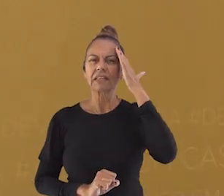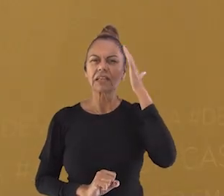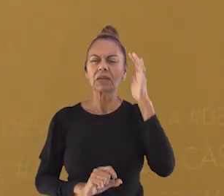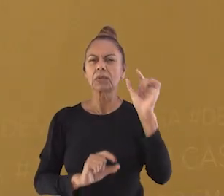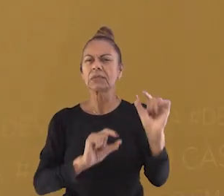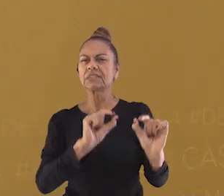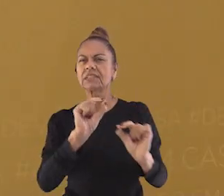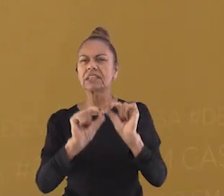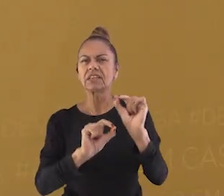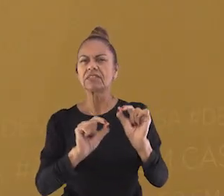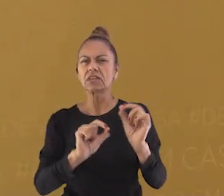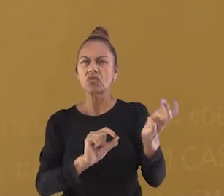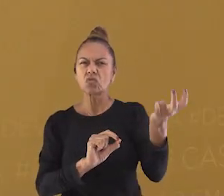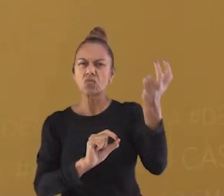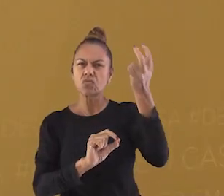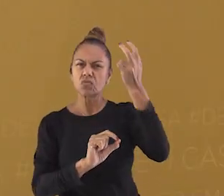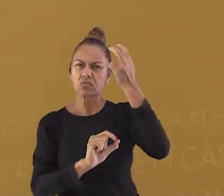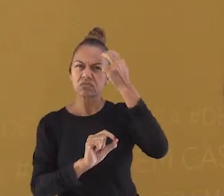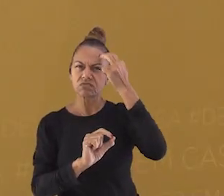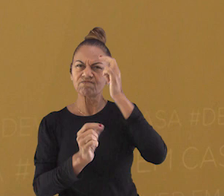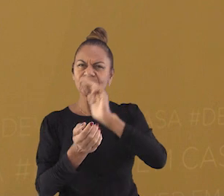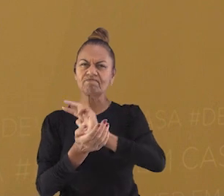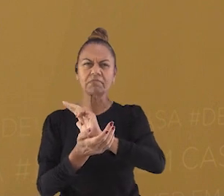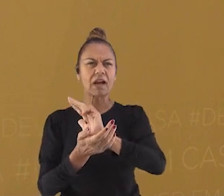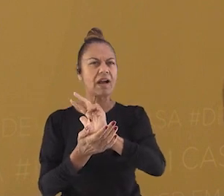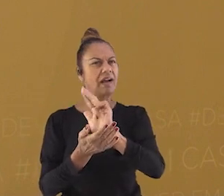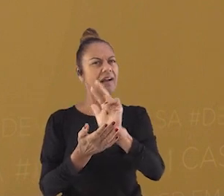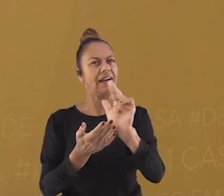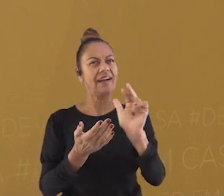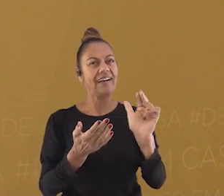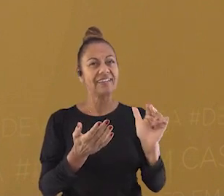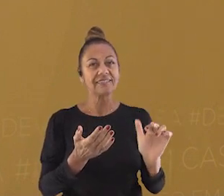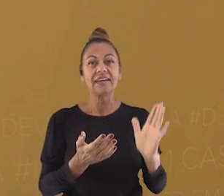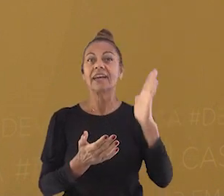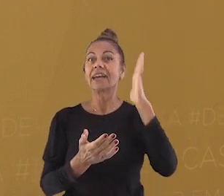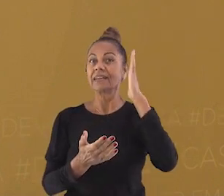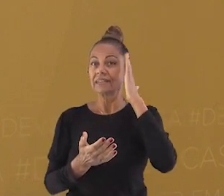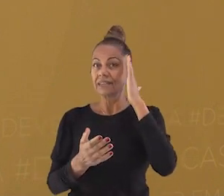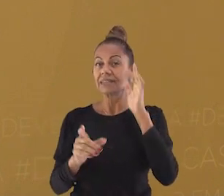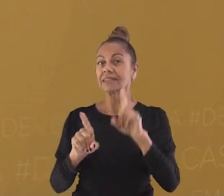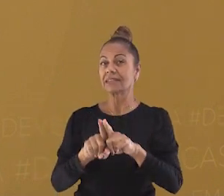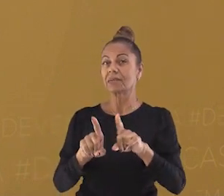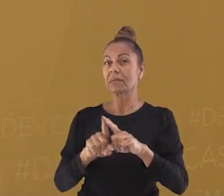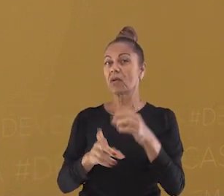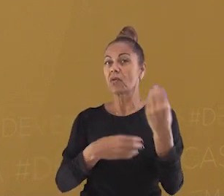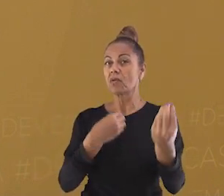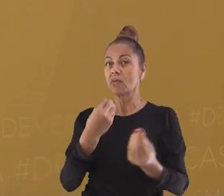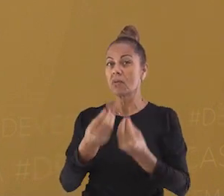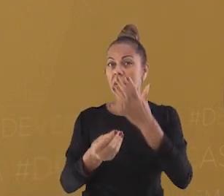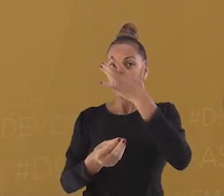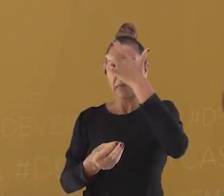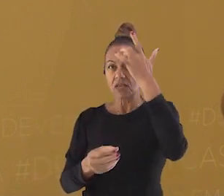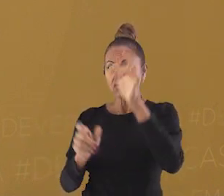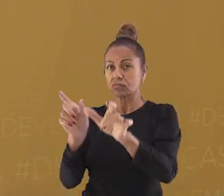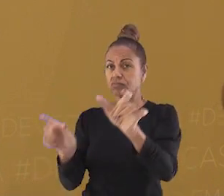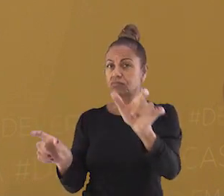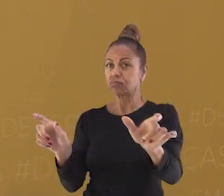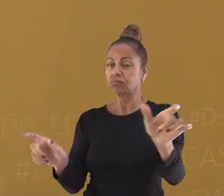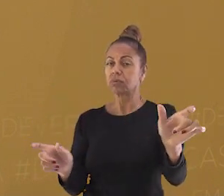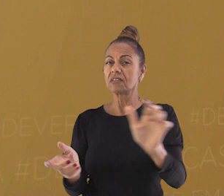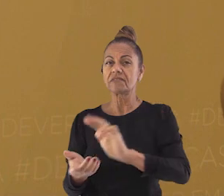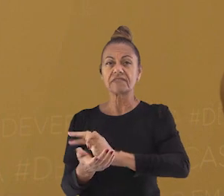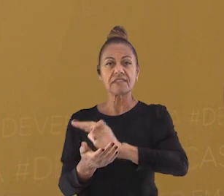Entender o que é o multiculturalismo é entender as diversidades existentes e como todas as